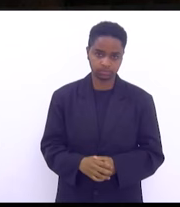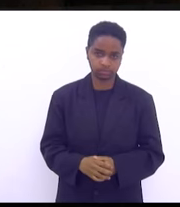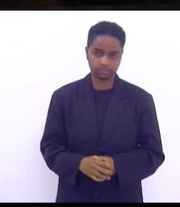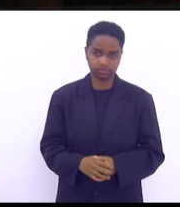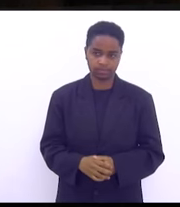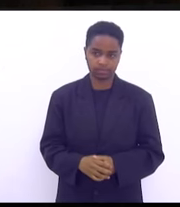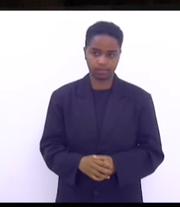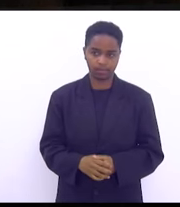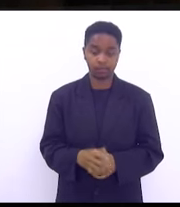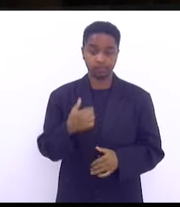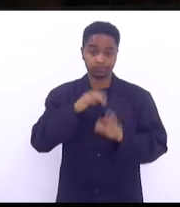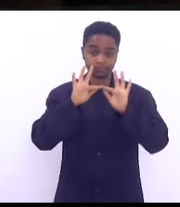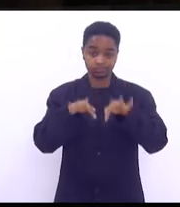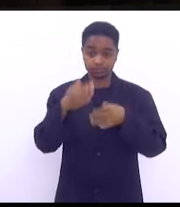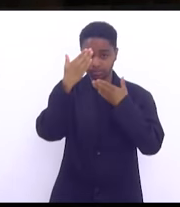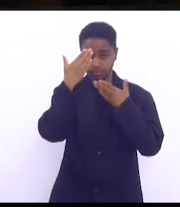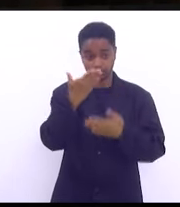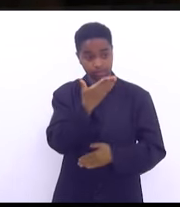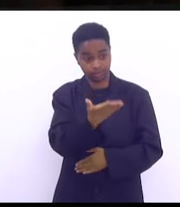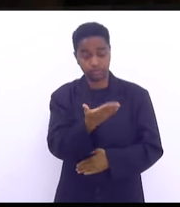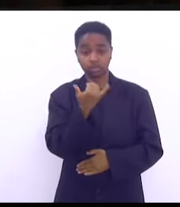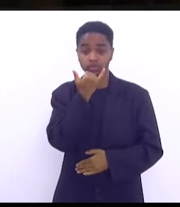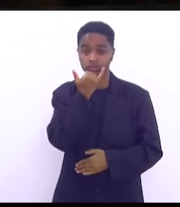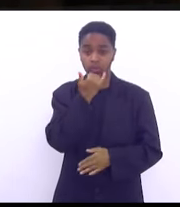senhor presidente, agradecendo a Vossa Excelência, desculpe ter passado um pouquinho do tempo.